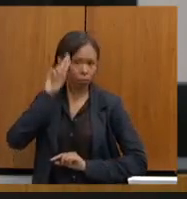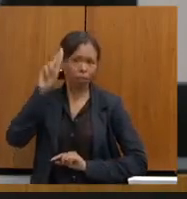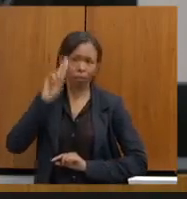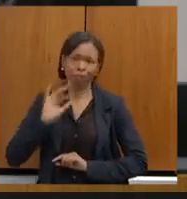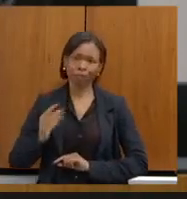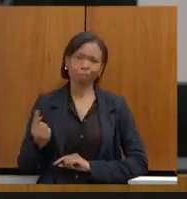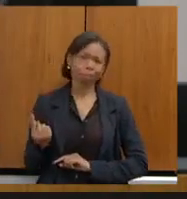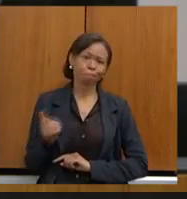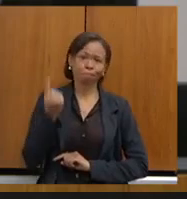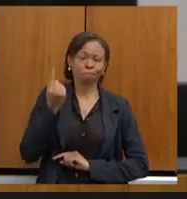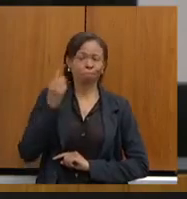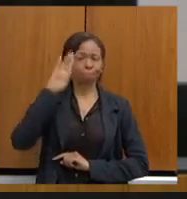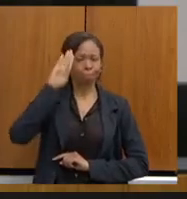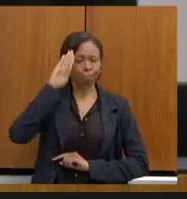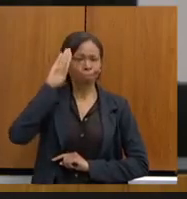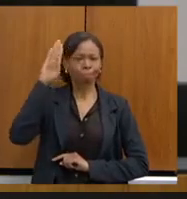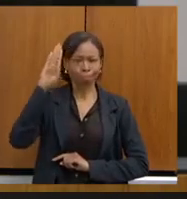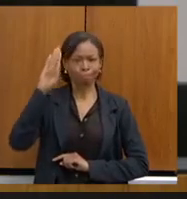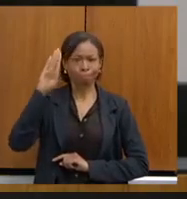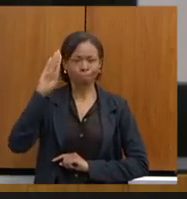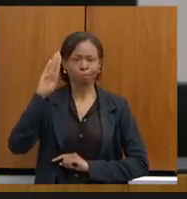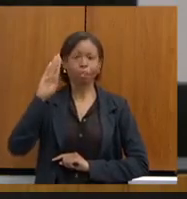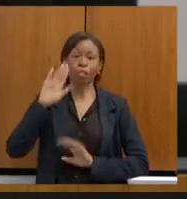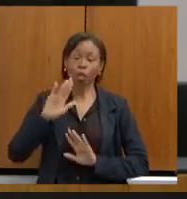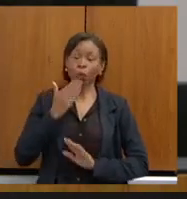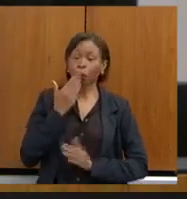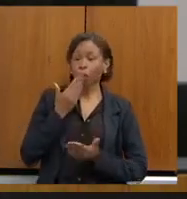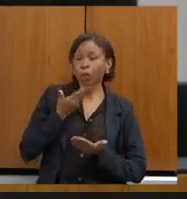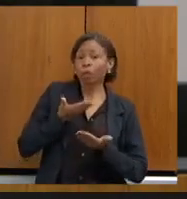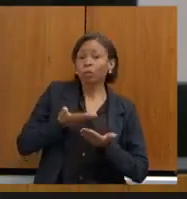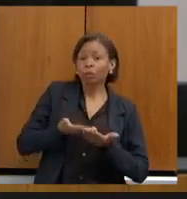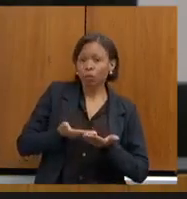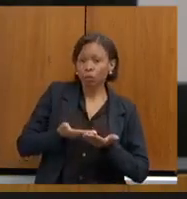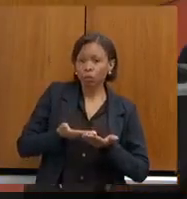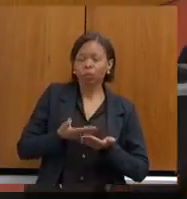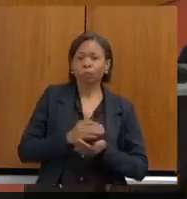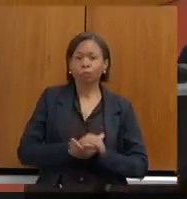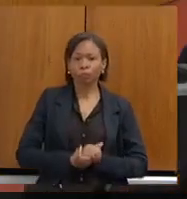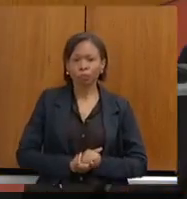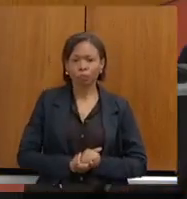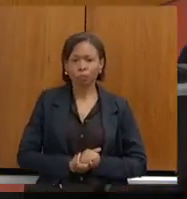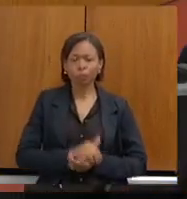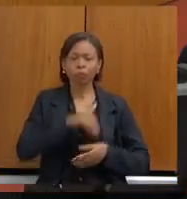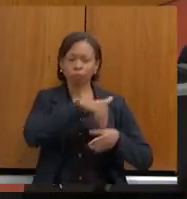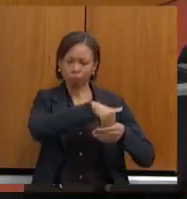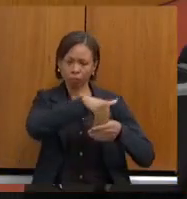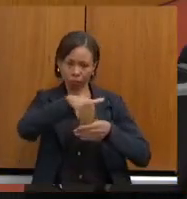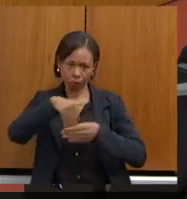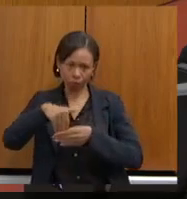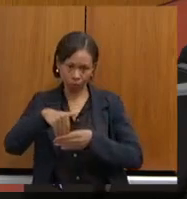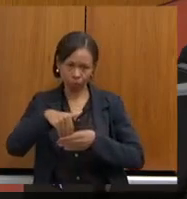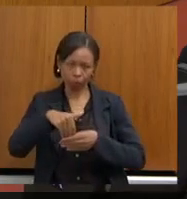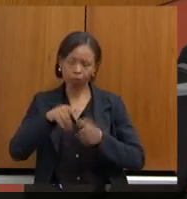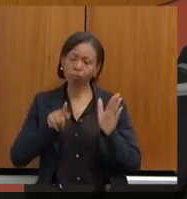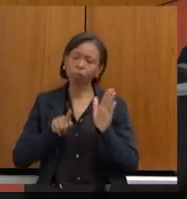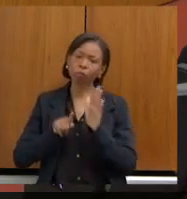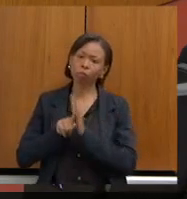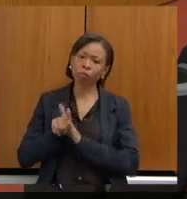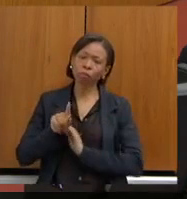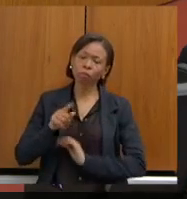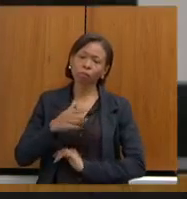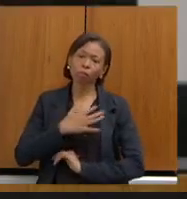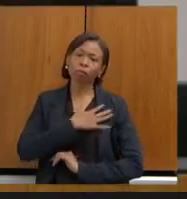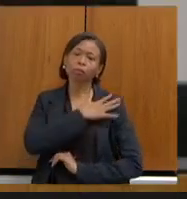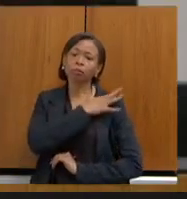ar do a demanda são estes os requerimentos Deputado Leite estão em votação os requerimentos como vota o deputado sargento